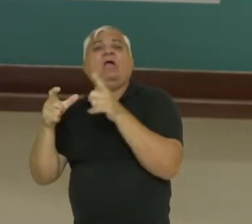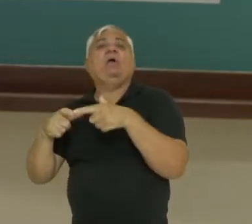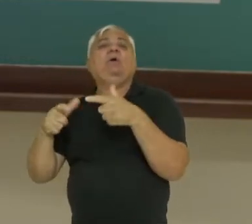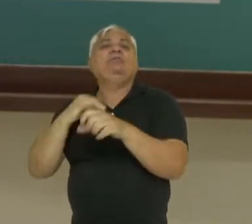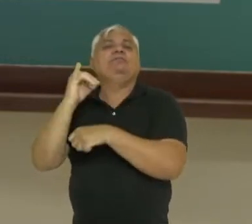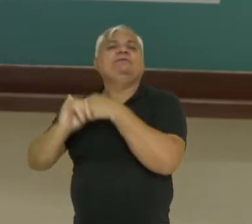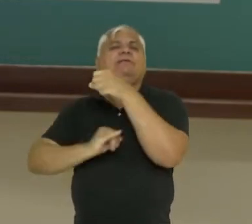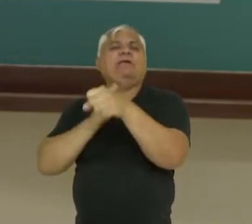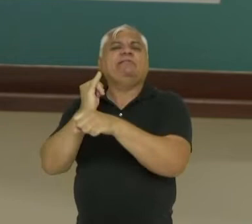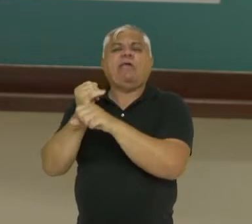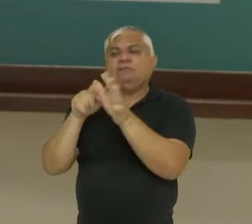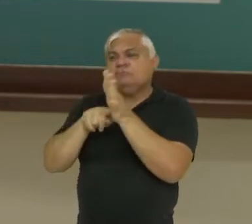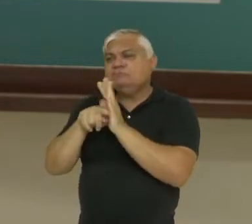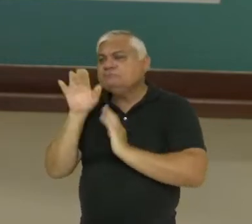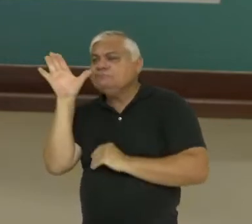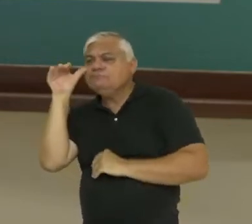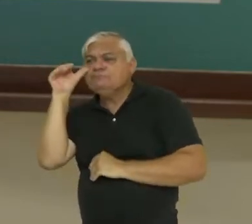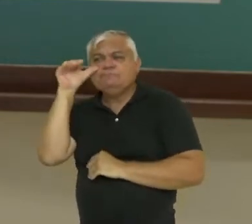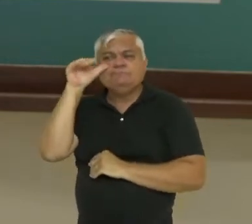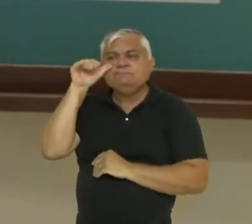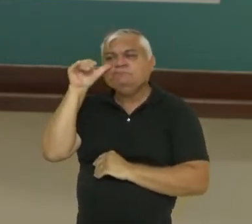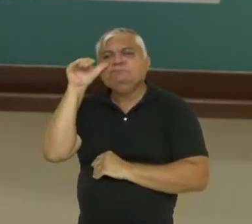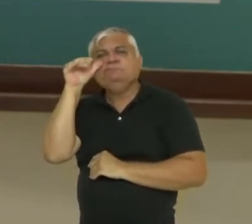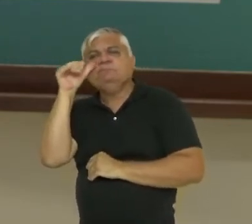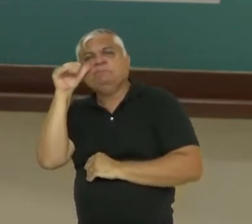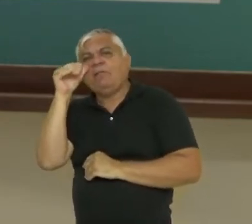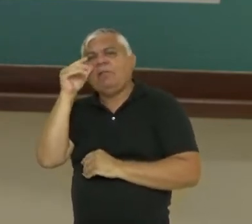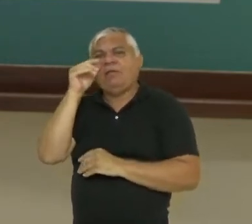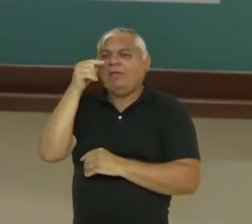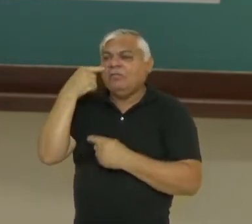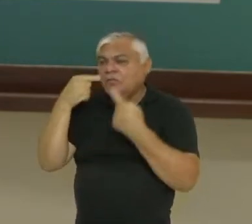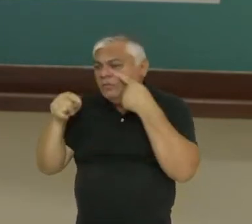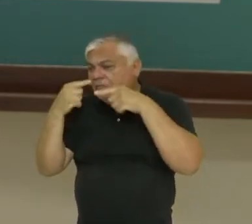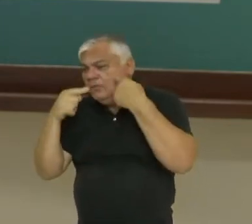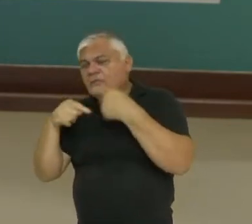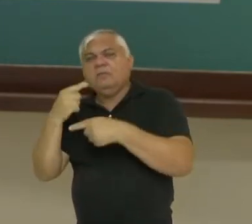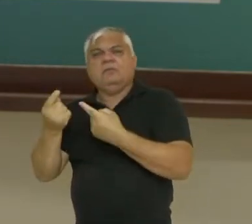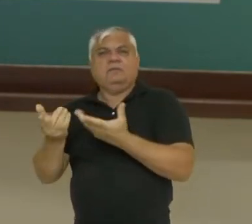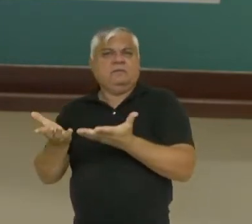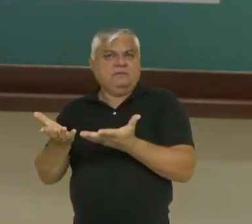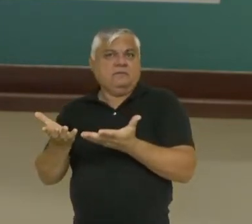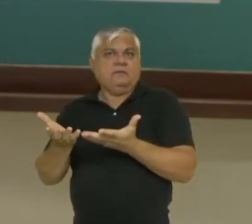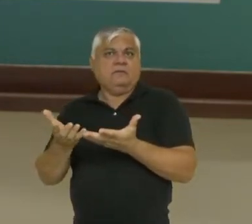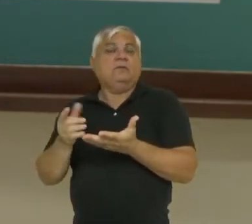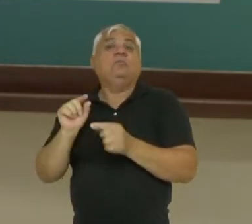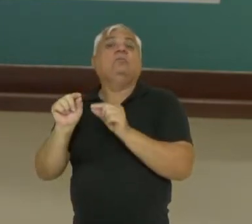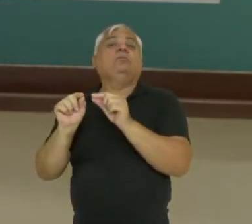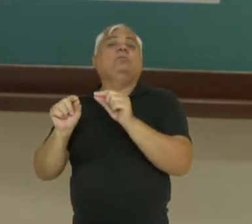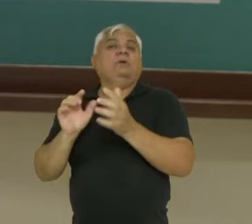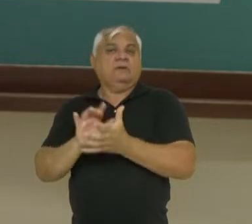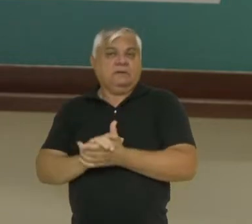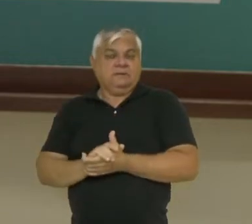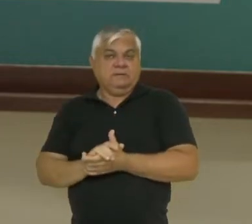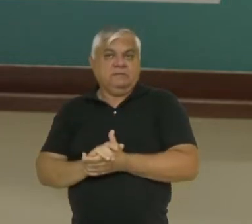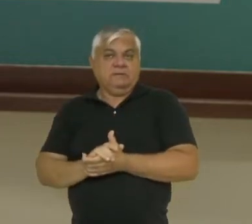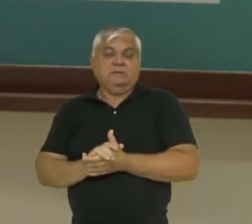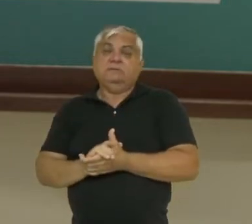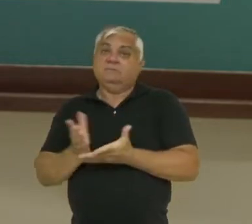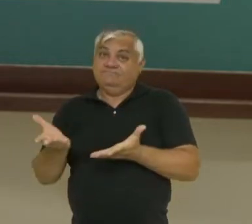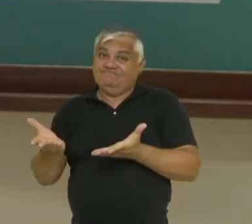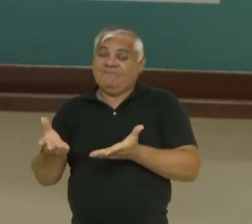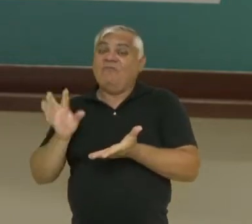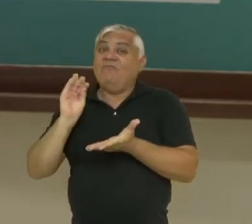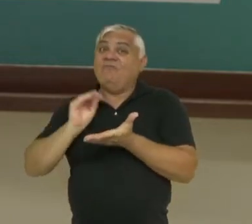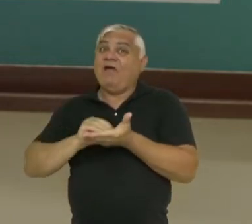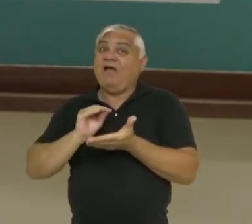na internet, vão ficar navegando para tentar descobrir alguma coisa. E aí, pessoal, por essa falta